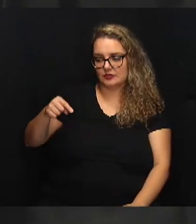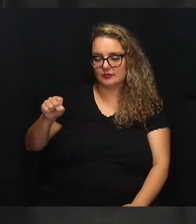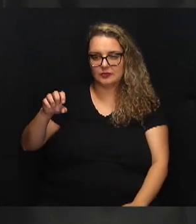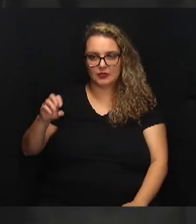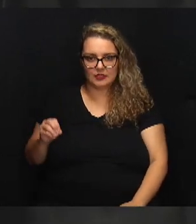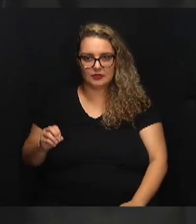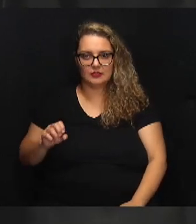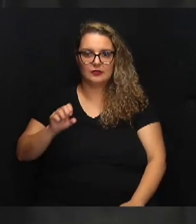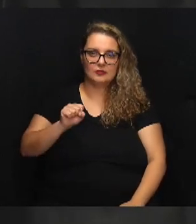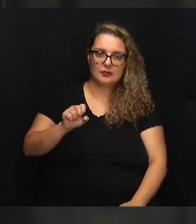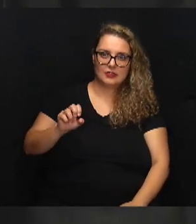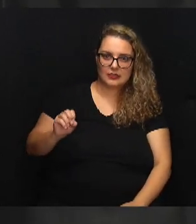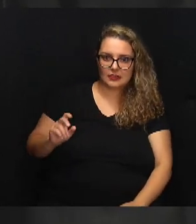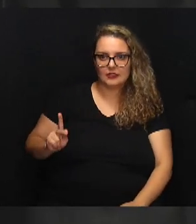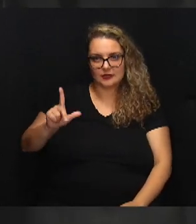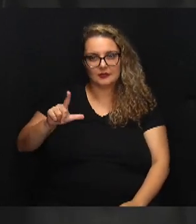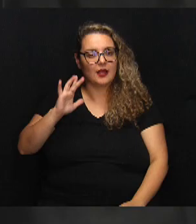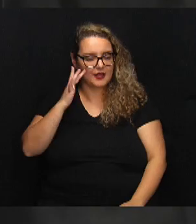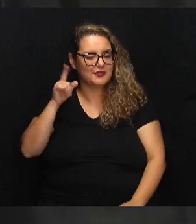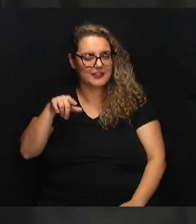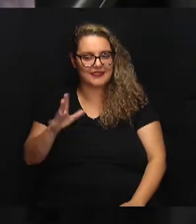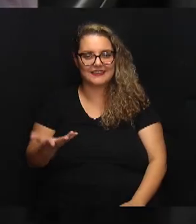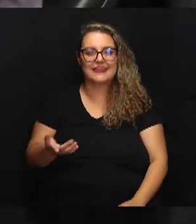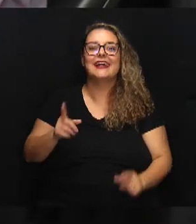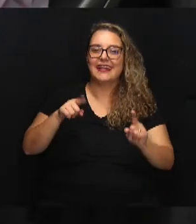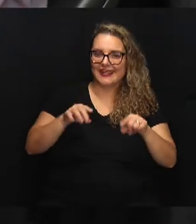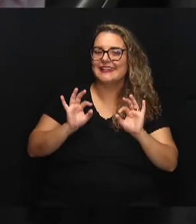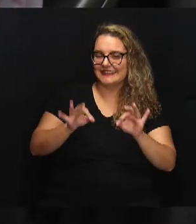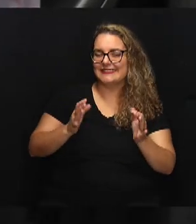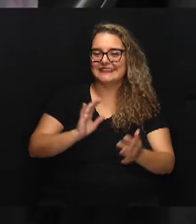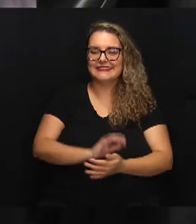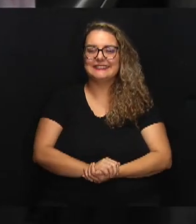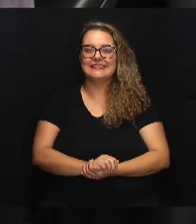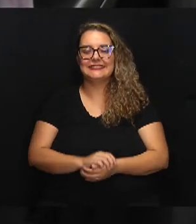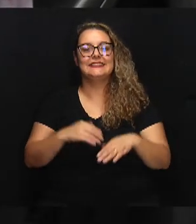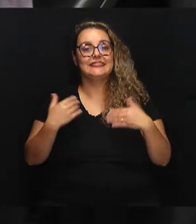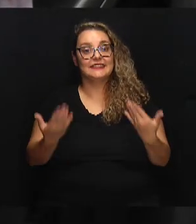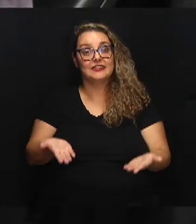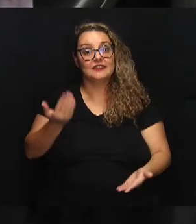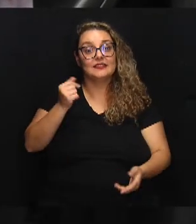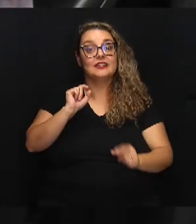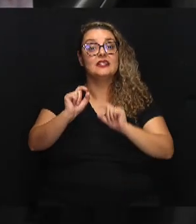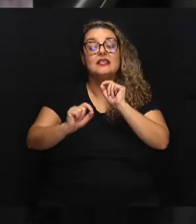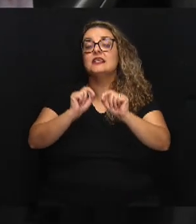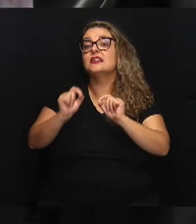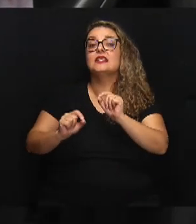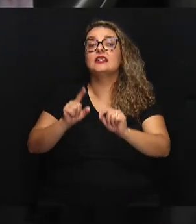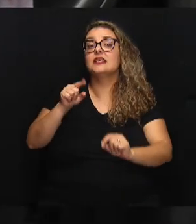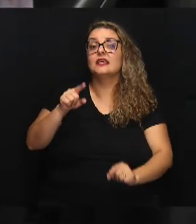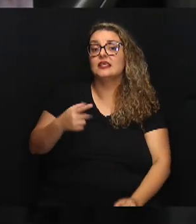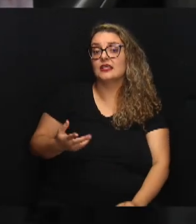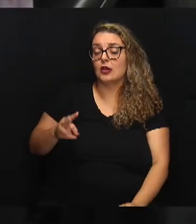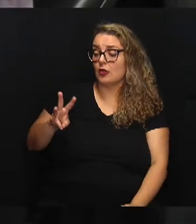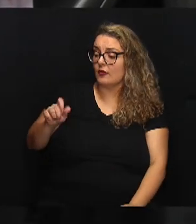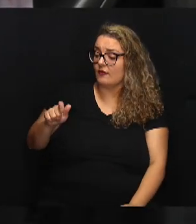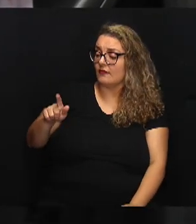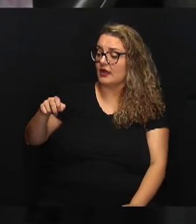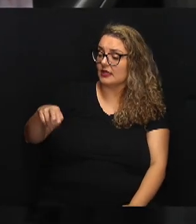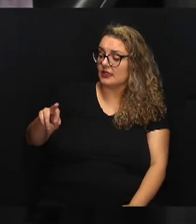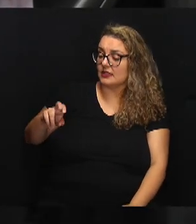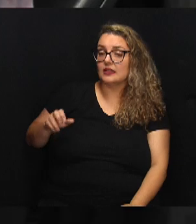quilos também. E acho que é isso, né? É isso aí. Então vamos lá. Quem é o Wagner que